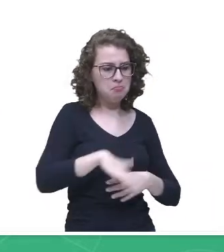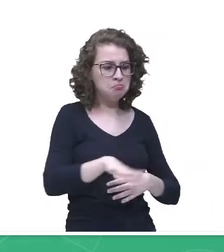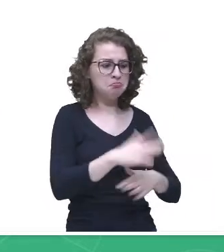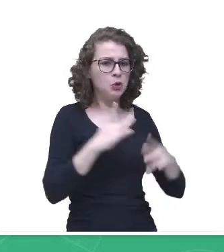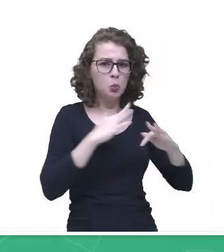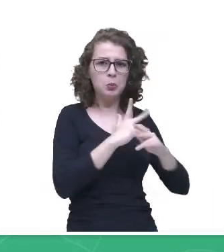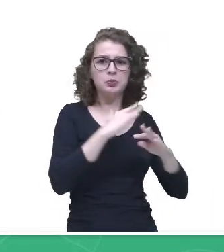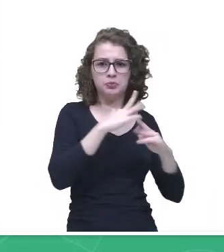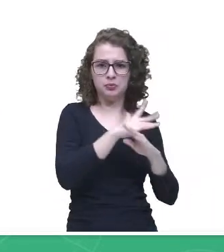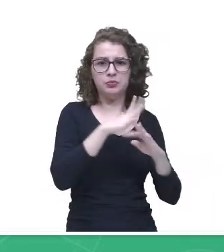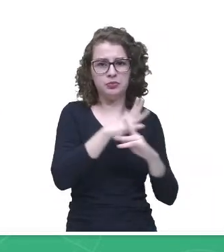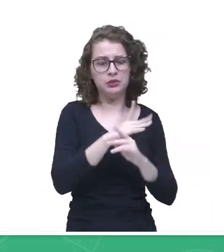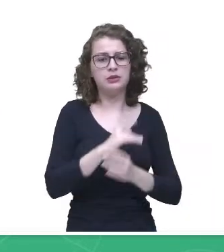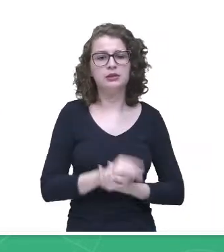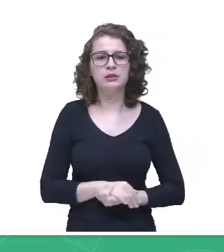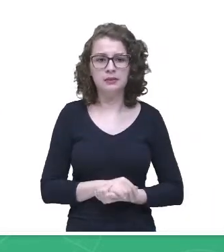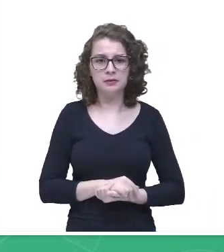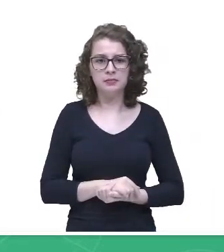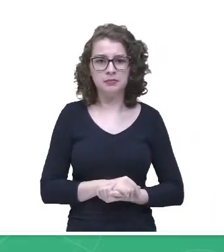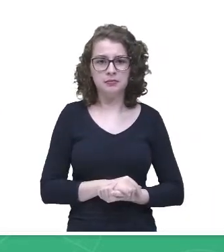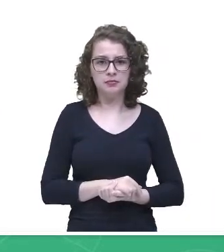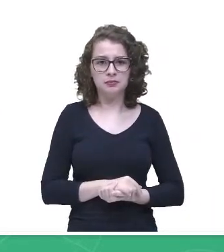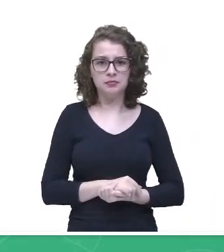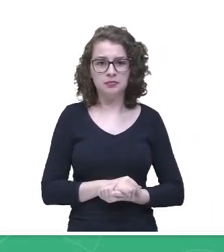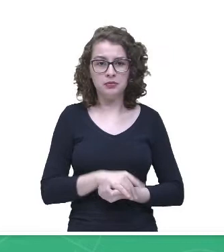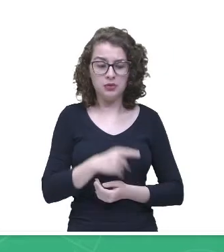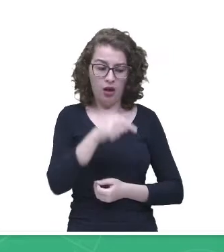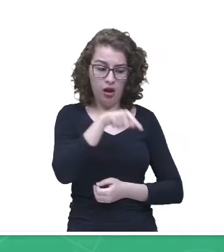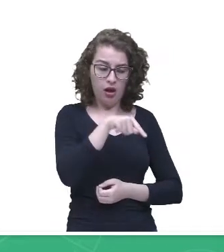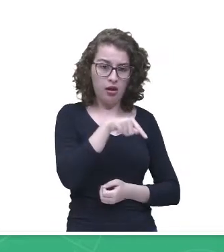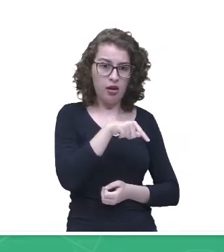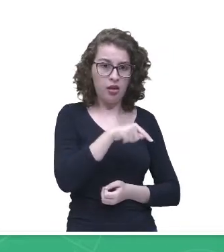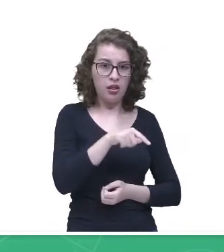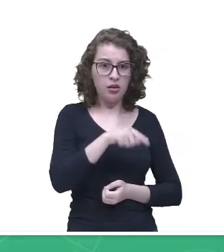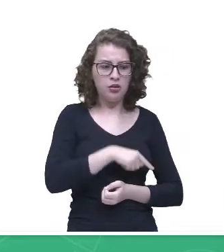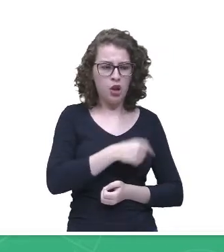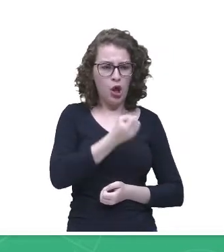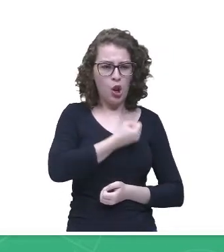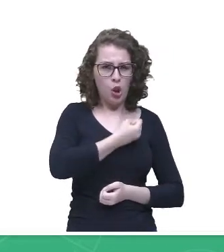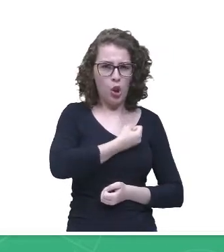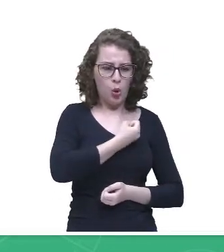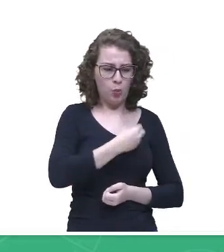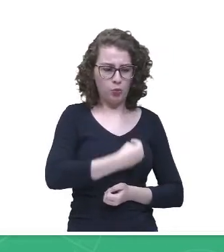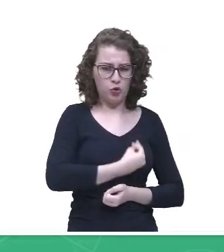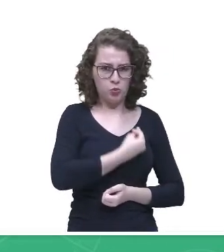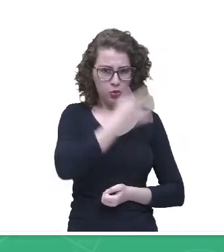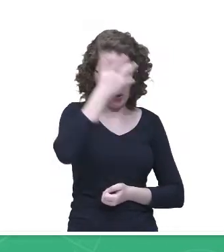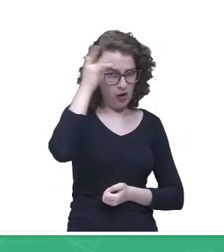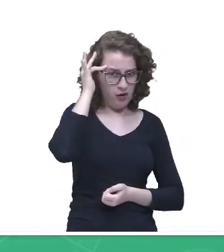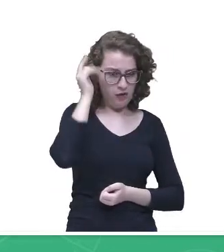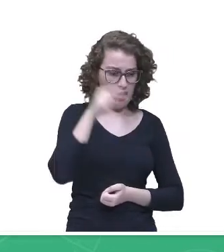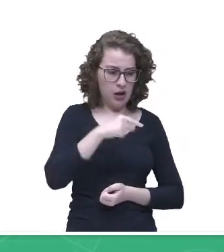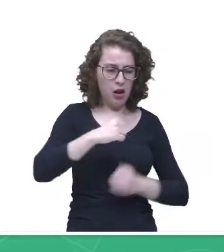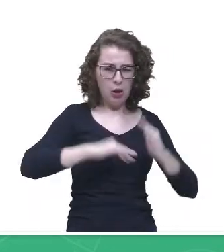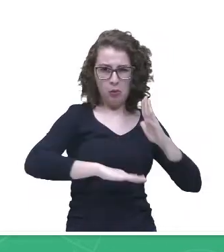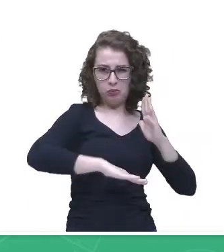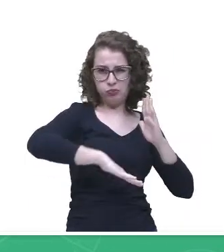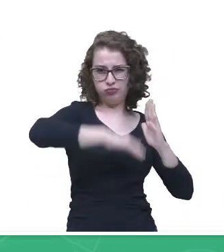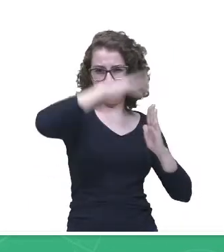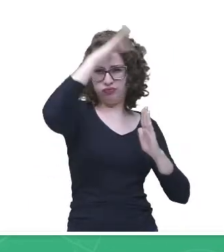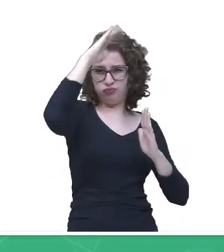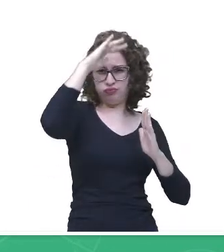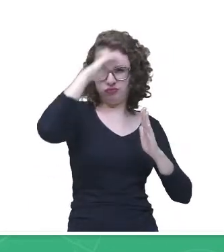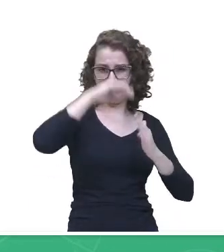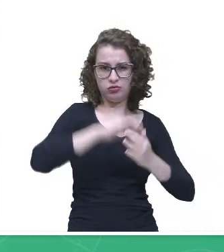urbanizada, Geralmente, essas sedes do município têm um número ali de habitantes mais elevado,